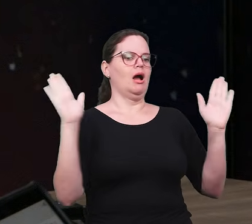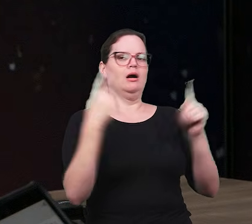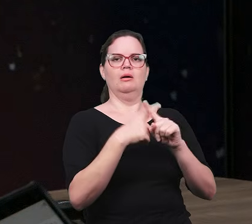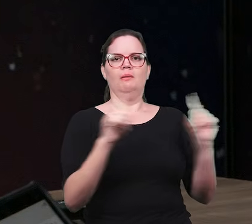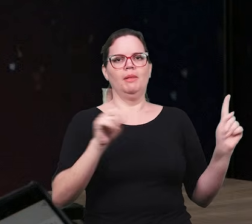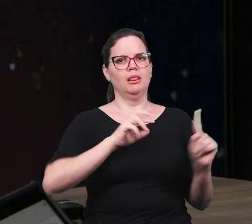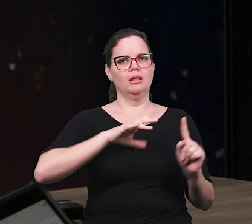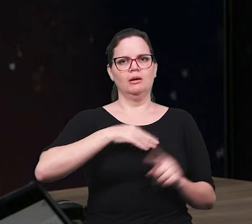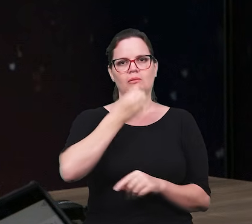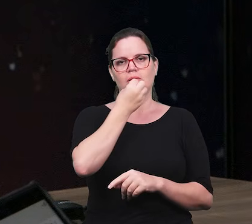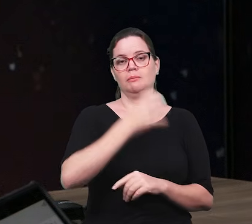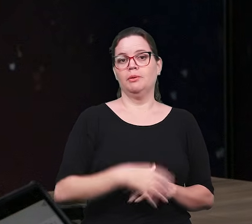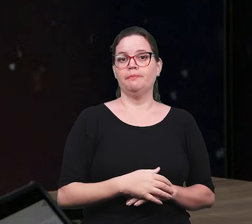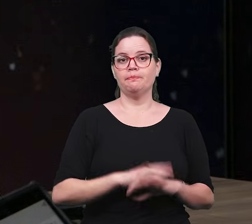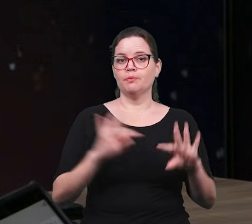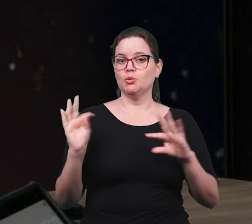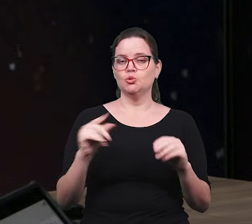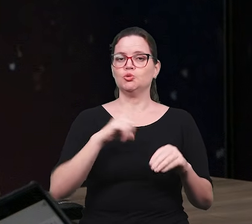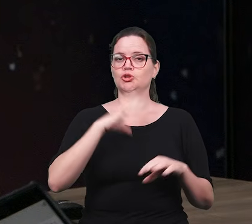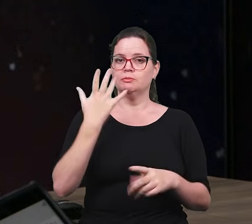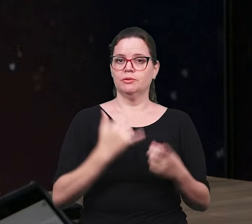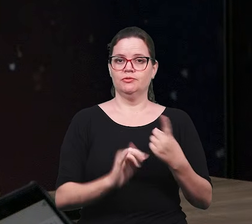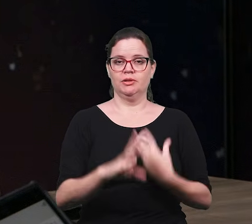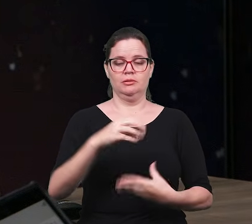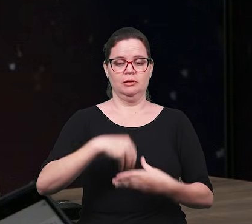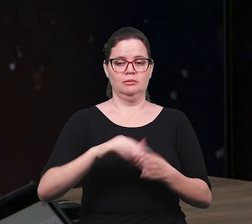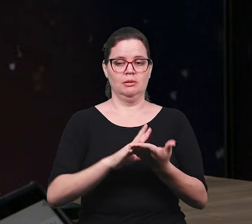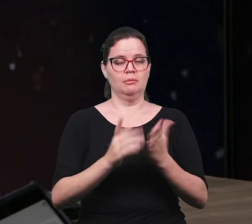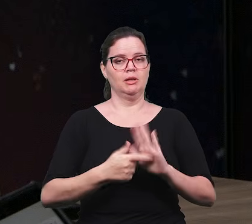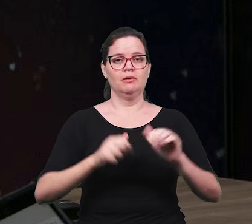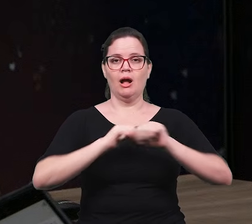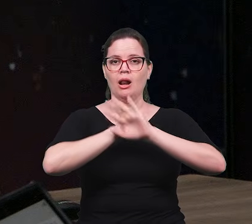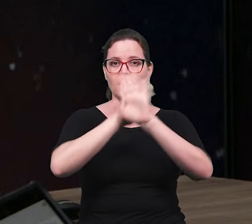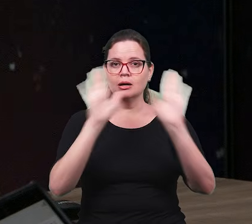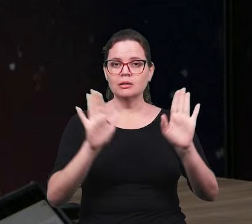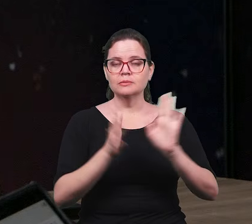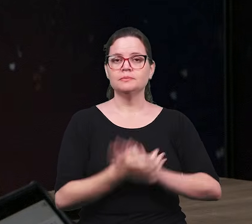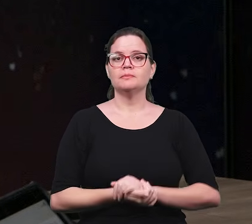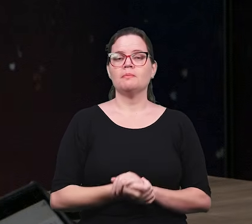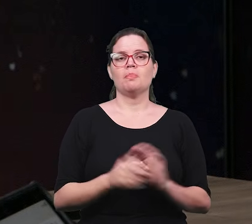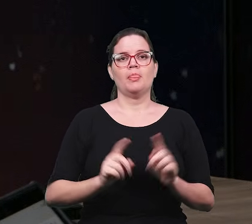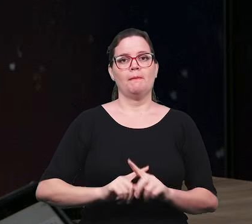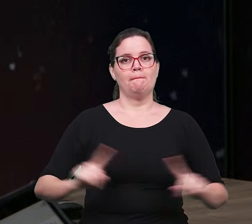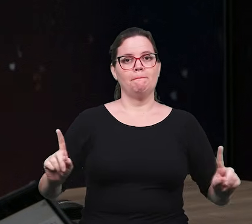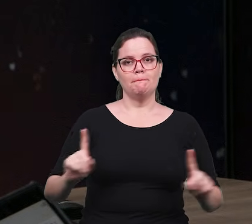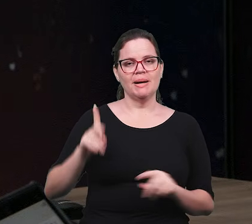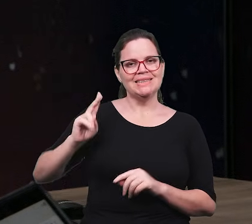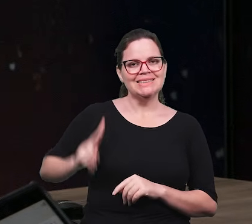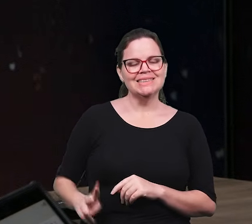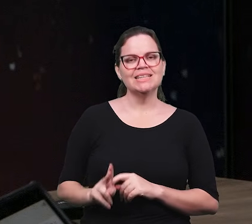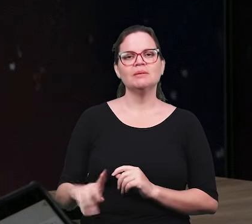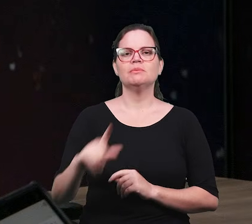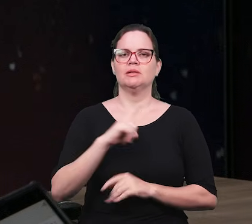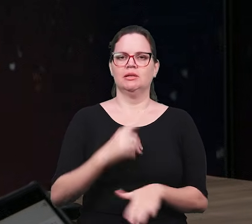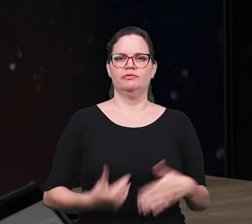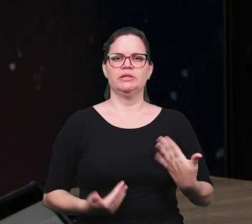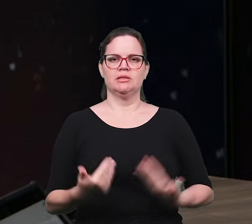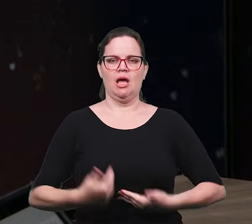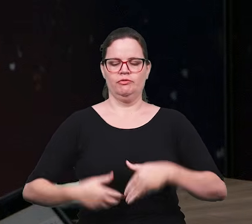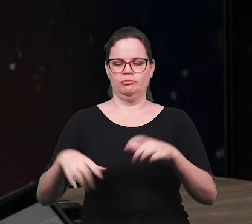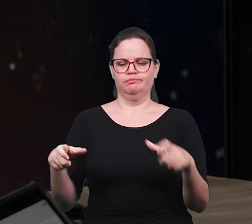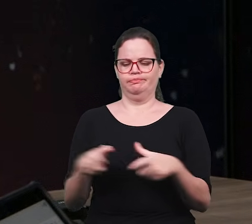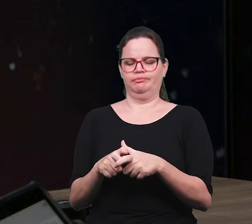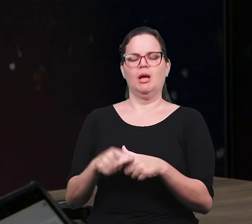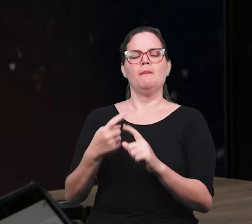palavra e já era previsto pelo Senhor. Mas você vai ver que o Senhor, ele sempre manteve os seus servos, sempre teve a